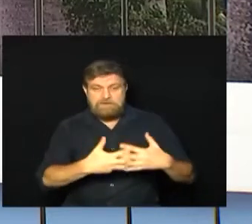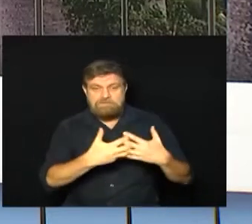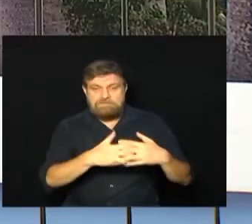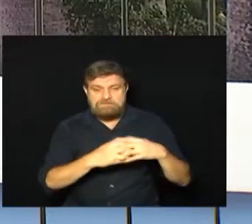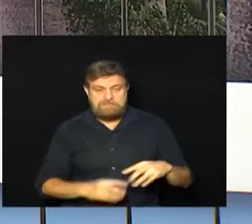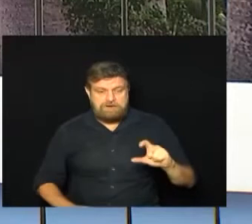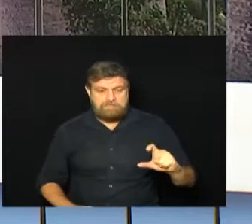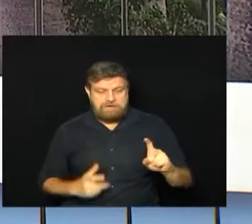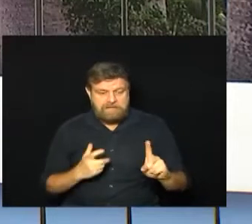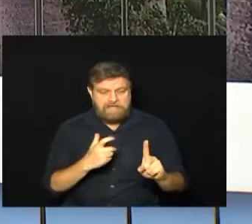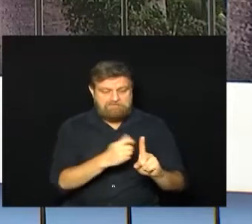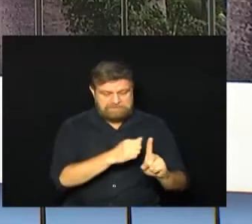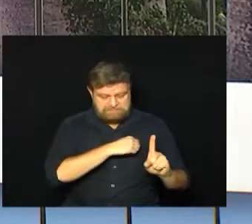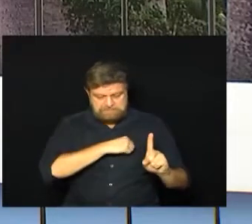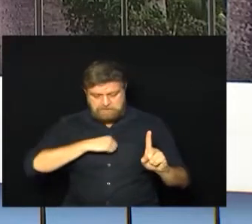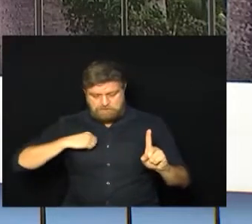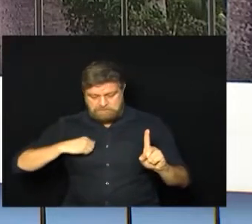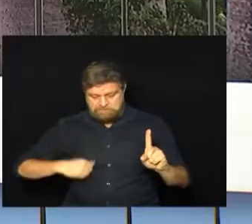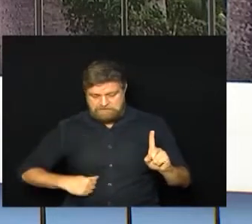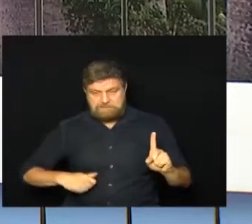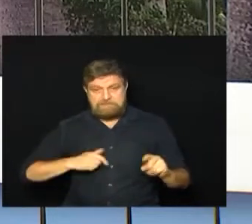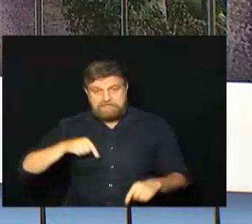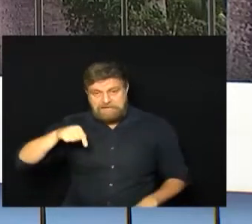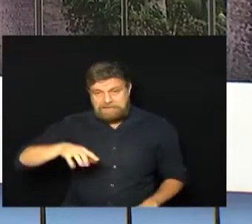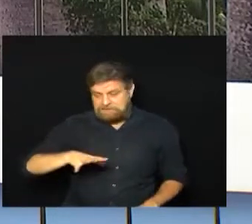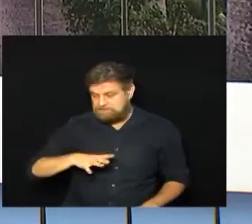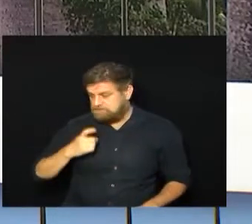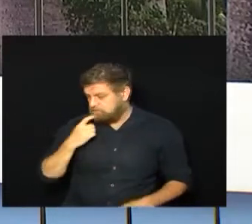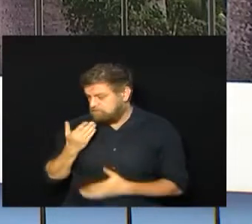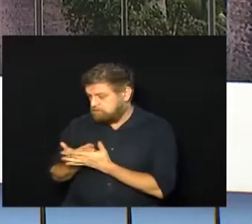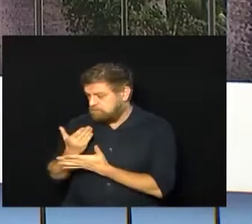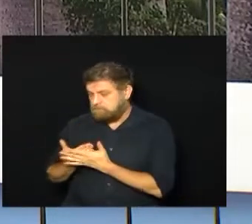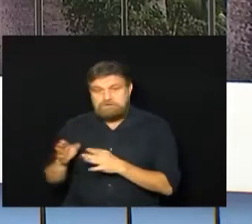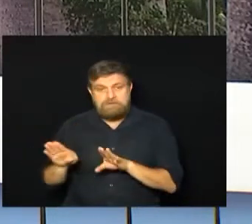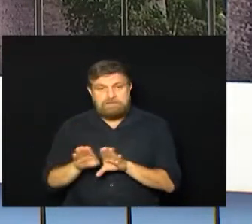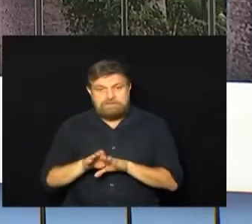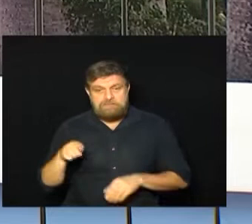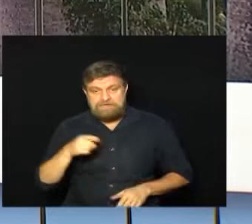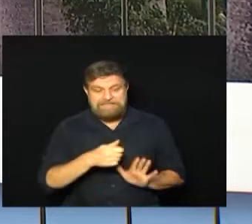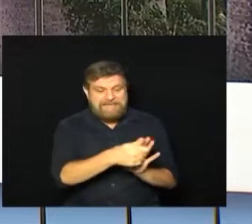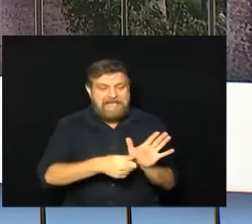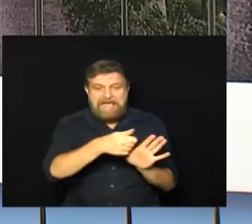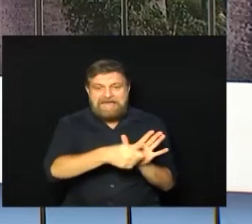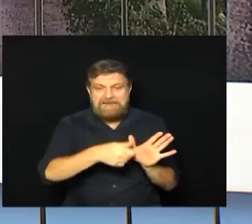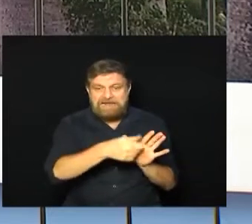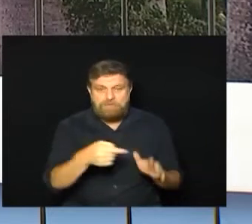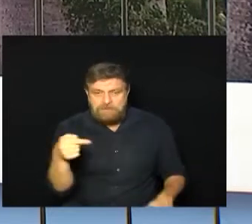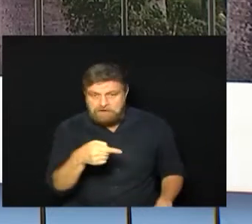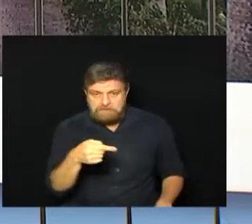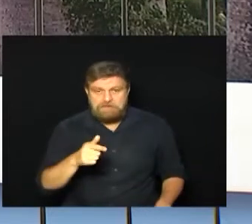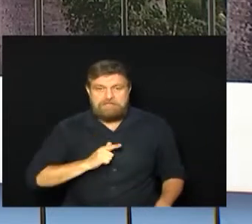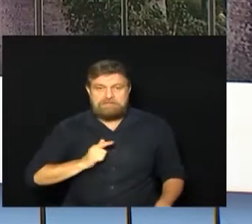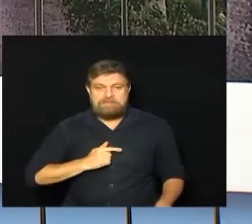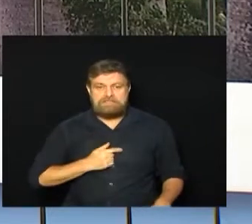vacina Coronavac. Esse estudo está sendo realizado aqui em Campinas e também na cidade de Araraquara desde o dia 18 de agosto do